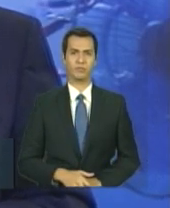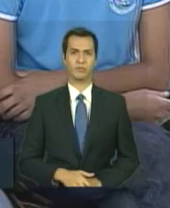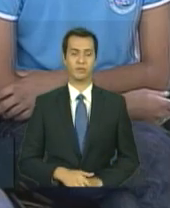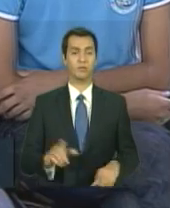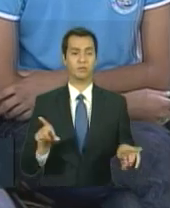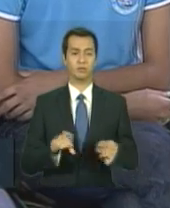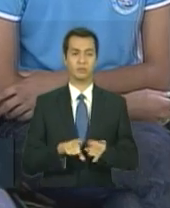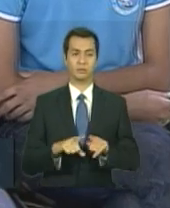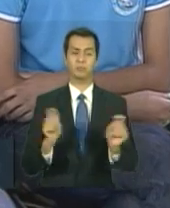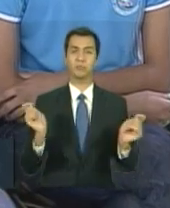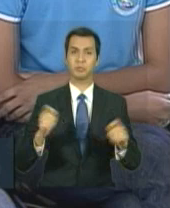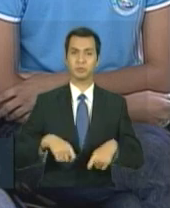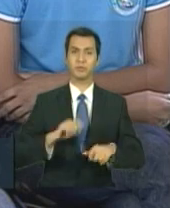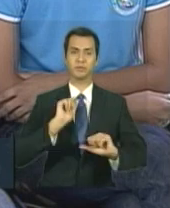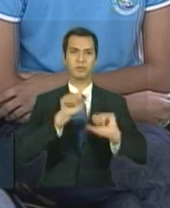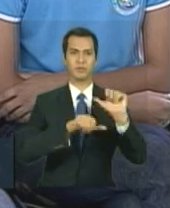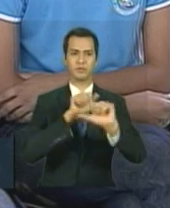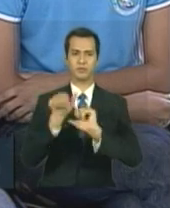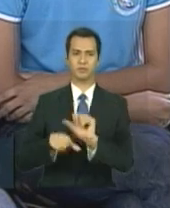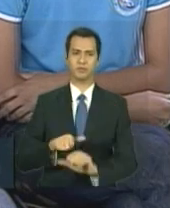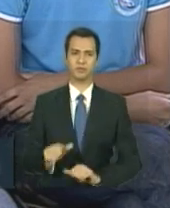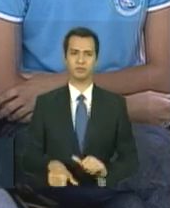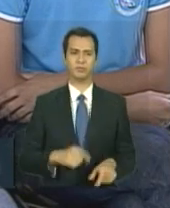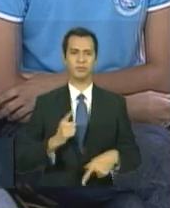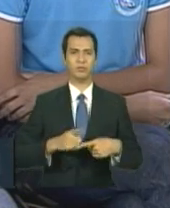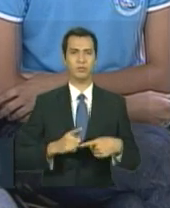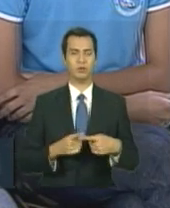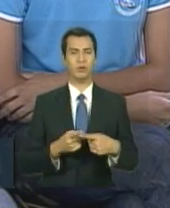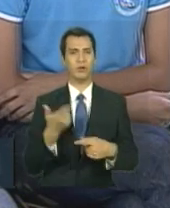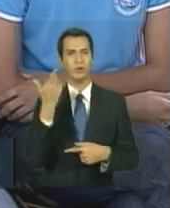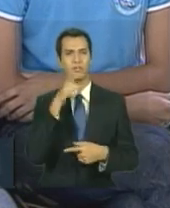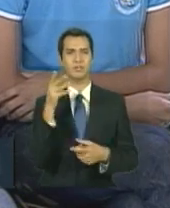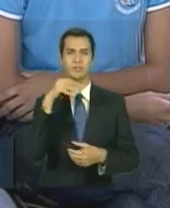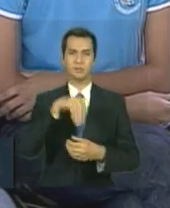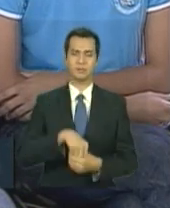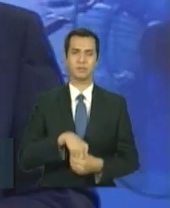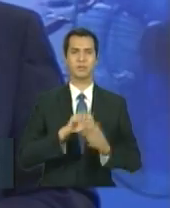de transformação, entrando dentro do sistema de ensino.